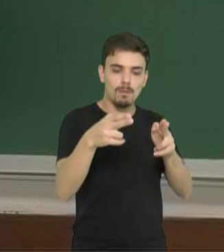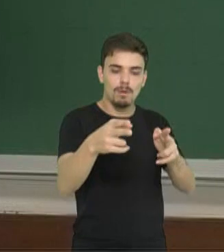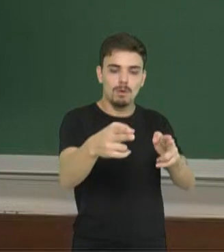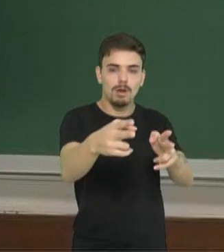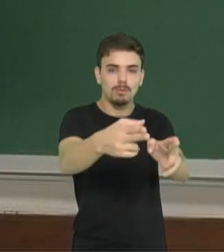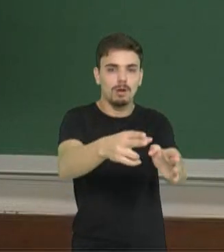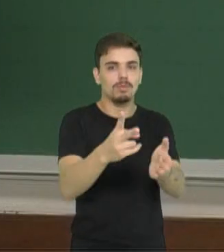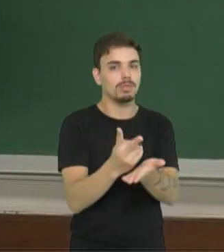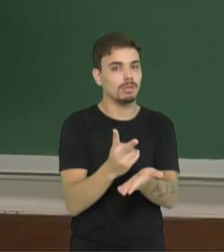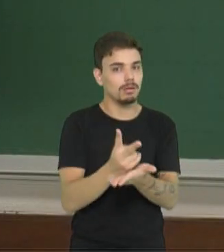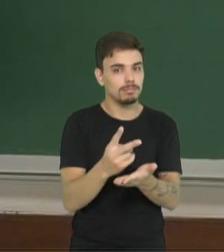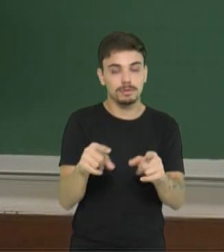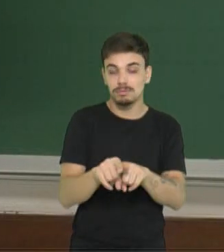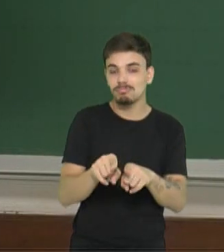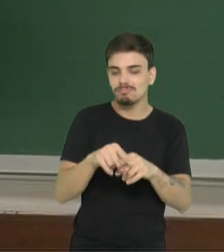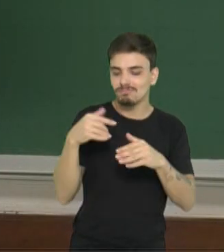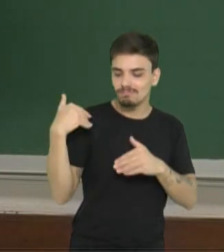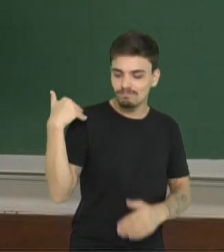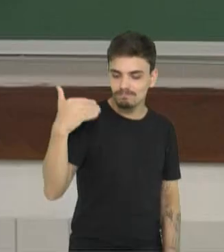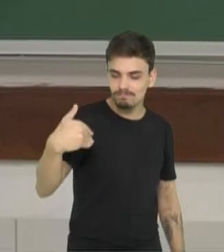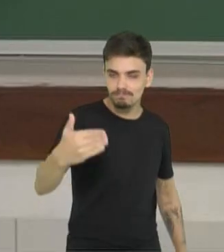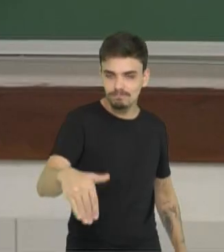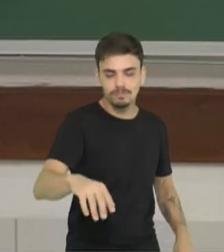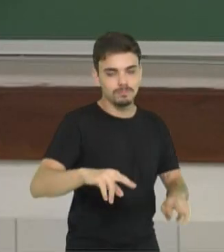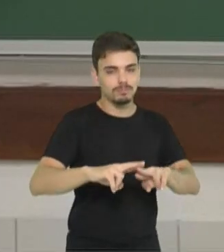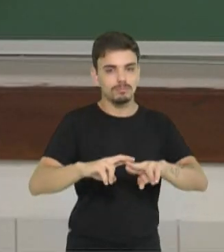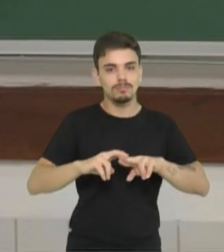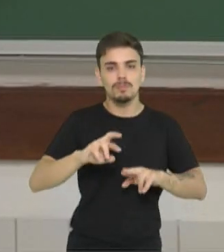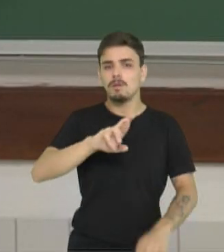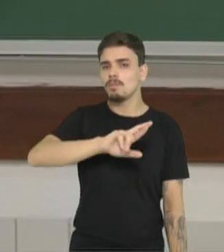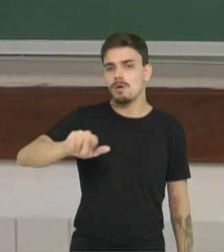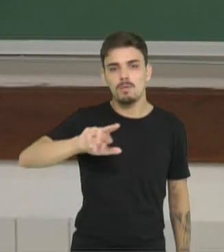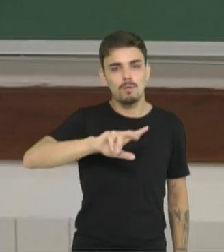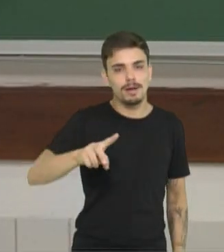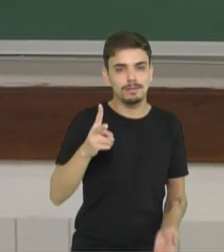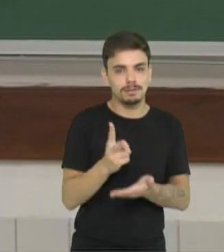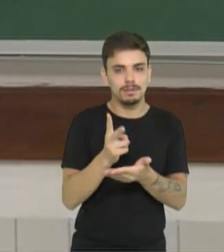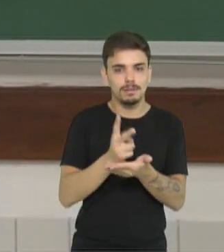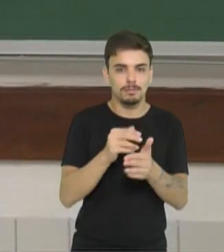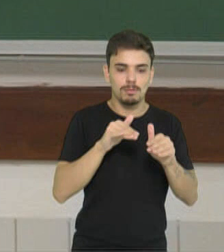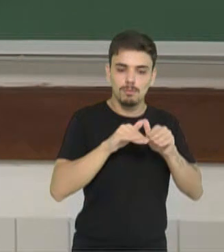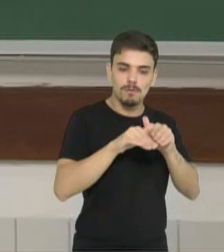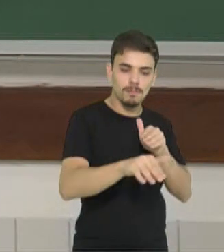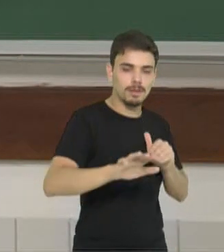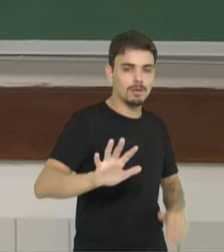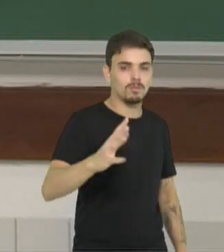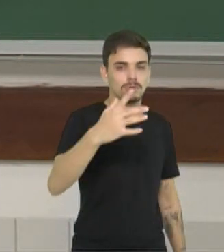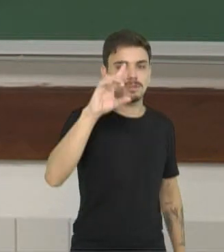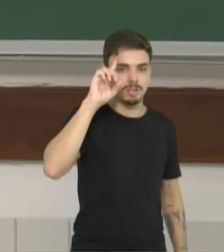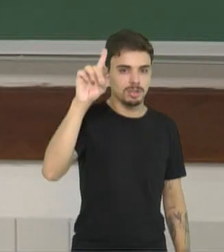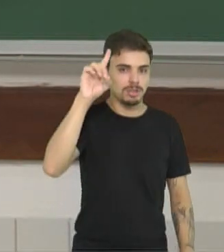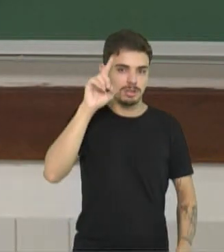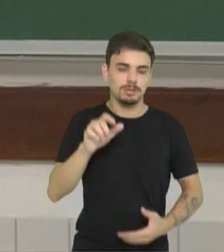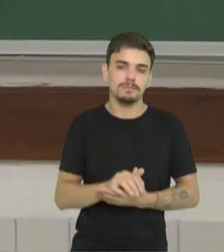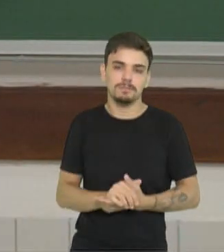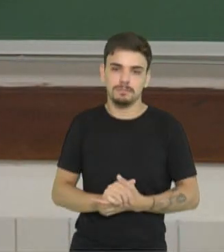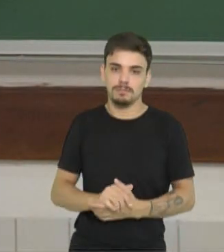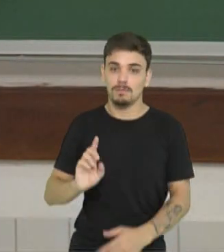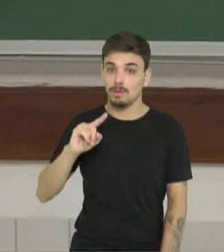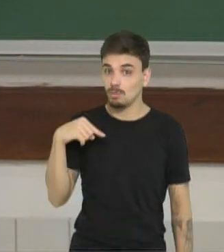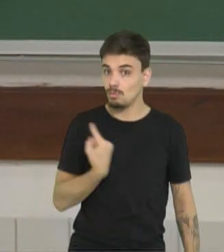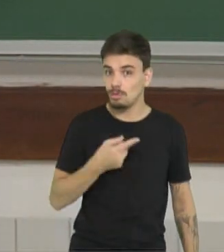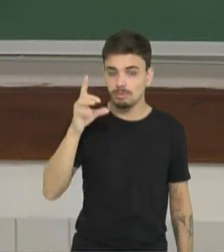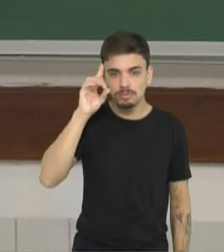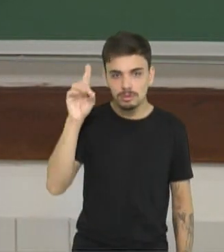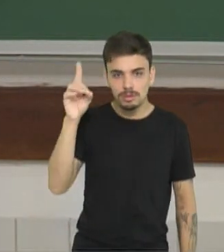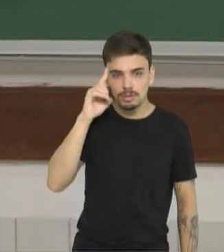sempre a mesma com o passar do tempo. Por isso que não é sempre que esse tipo de movimento acontece no dia a dia. No nosso dia a dia,